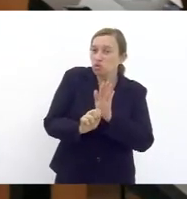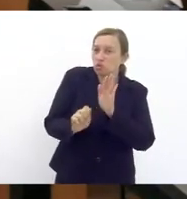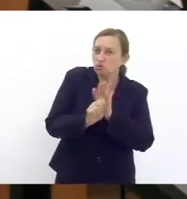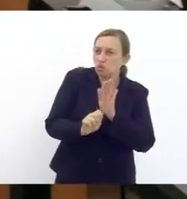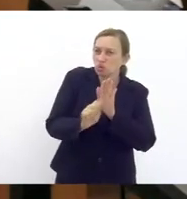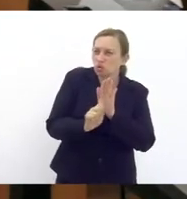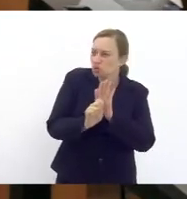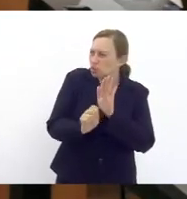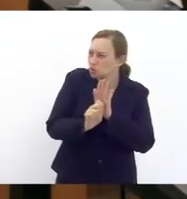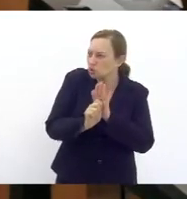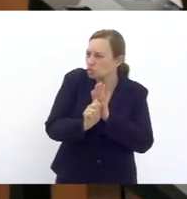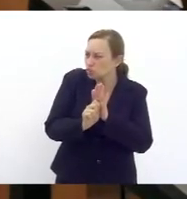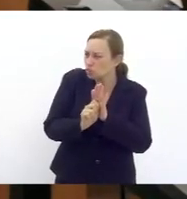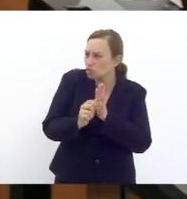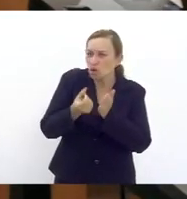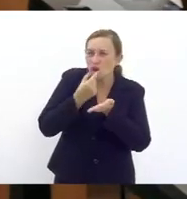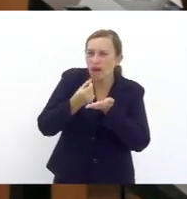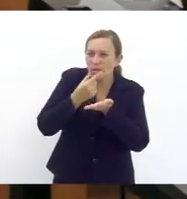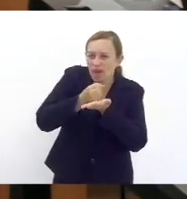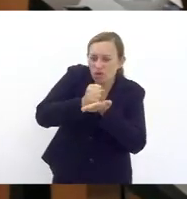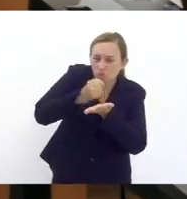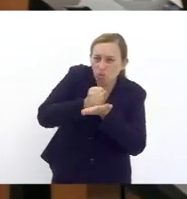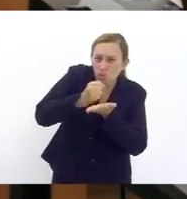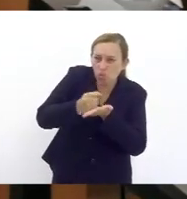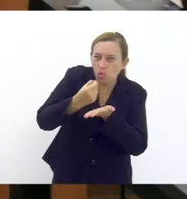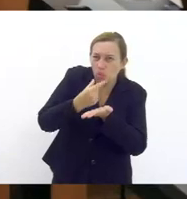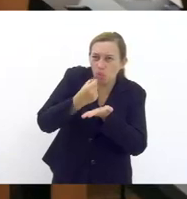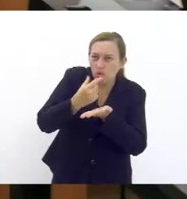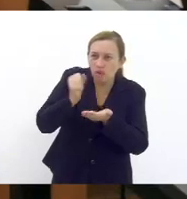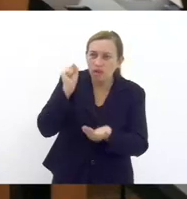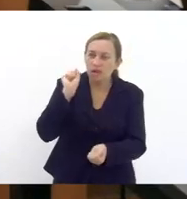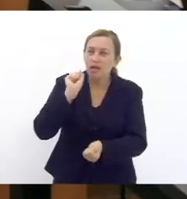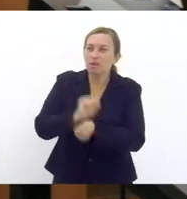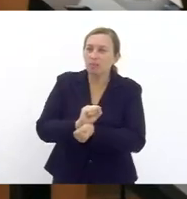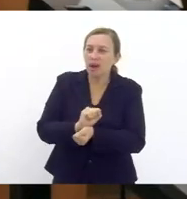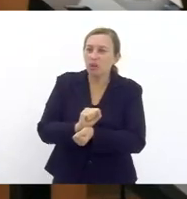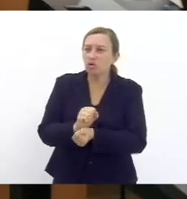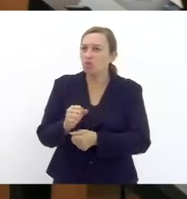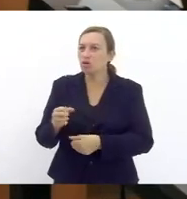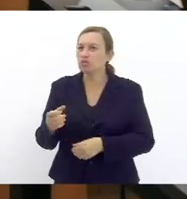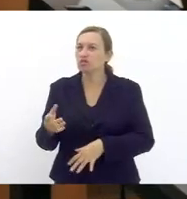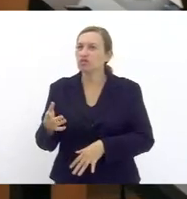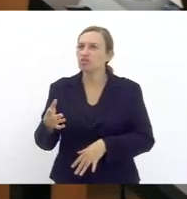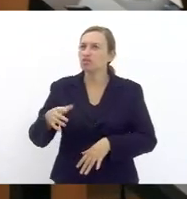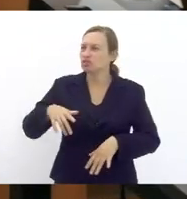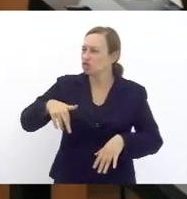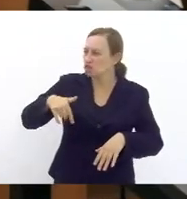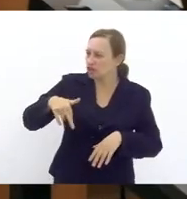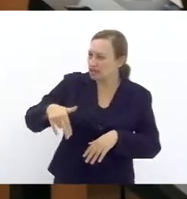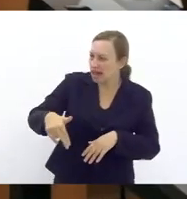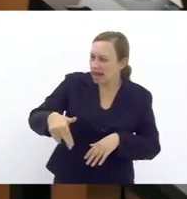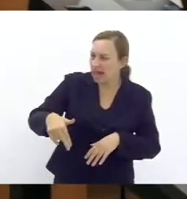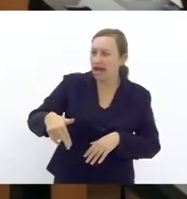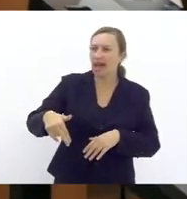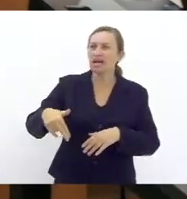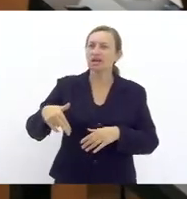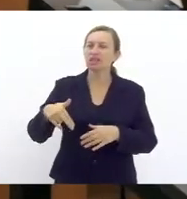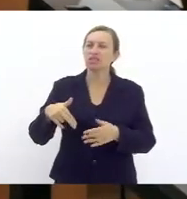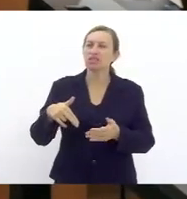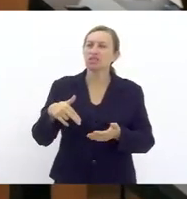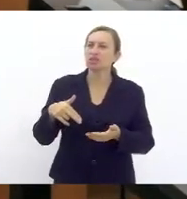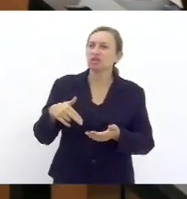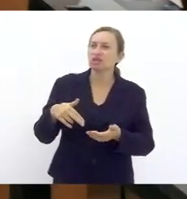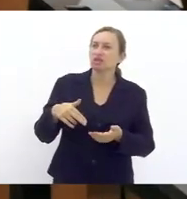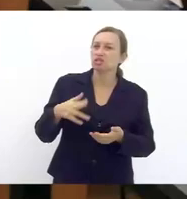meu filho tinha 50 60 crise epiléticas por dia parou de andar parou de falar ficou no estado vegetativo e hoje